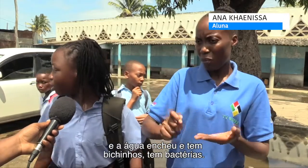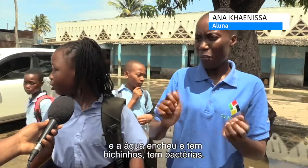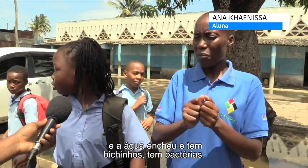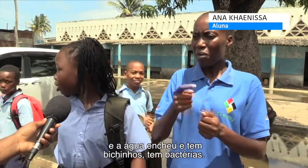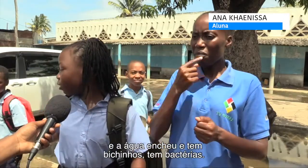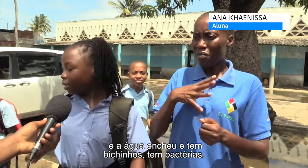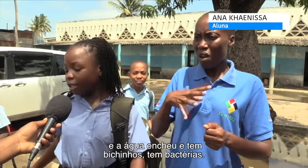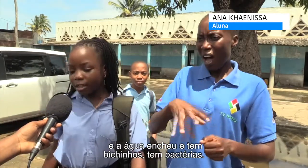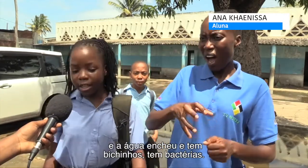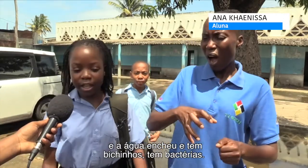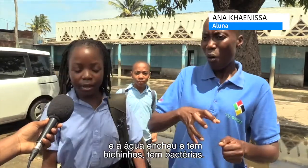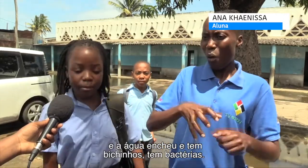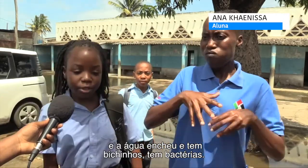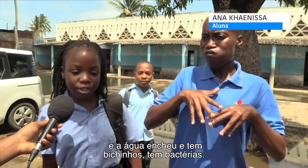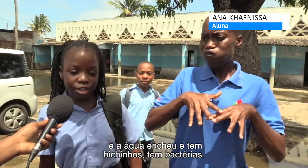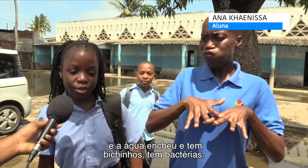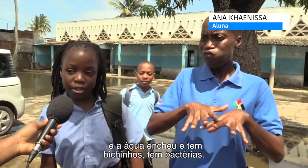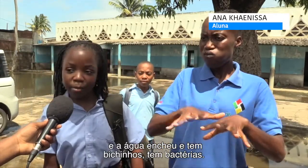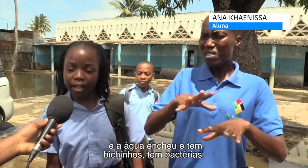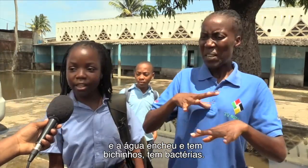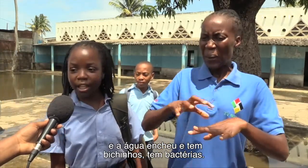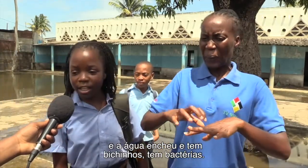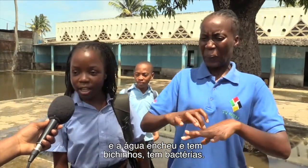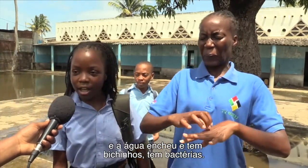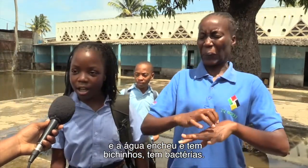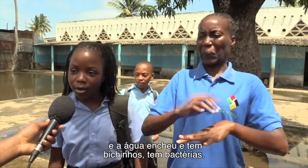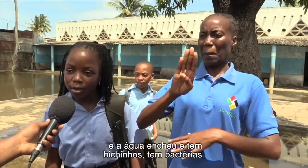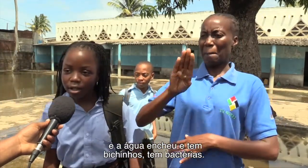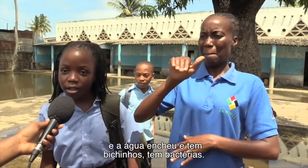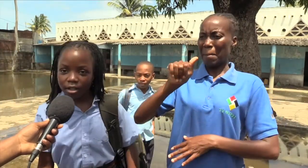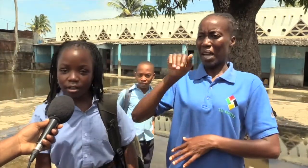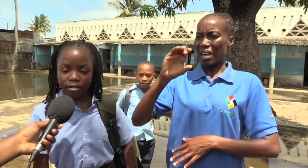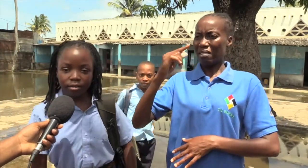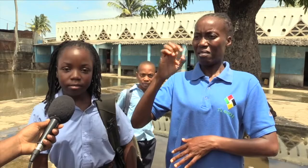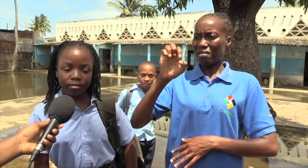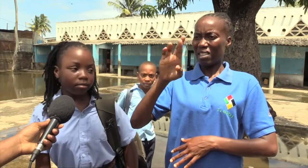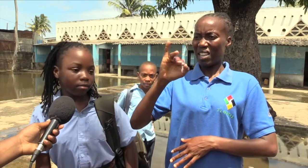água no chão até tem bichinho, tem bactérias na água.